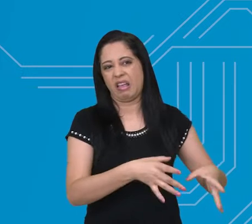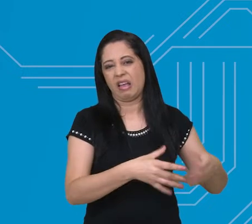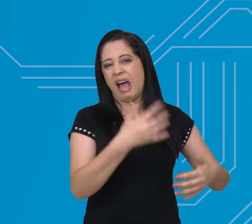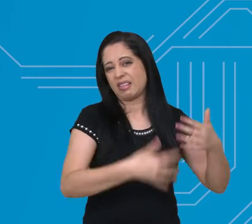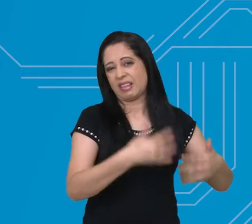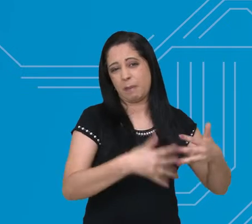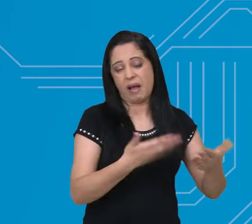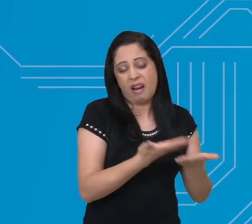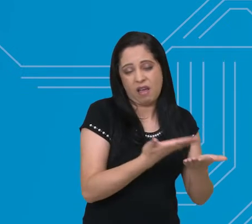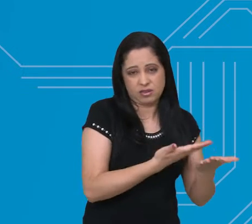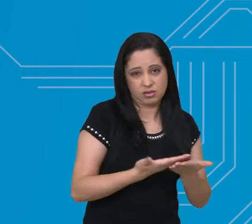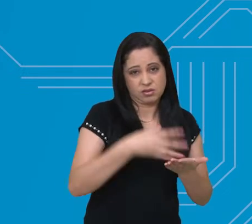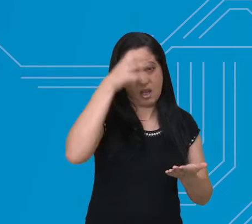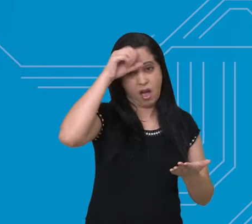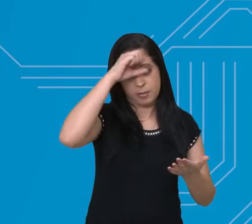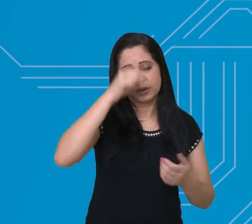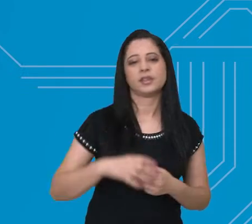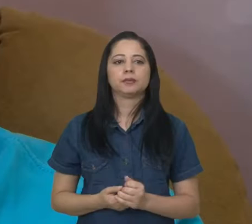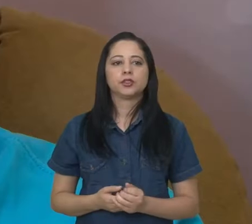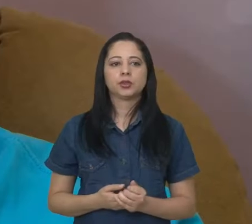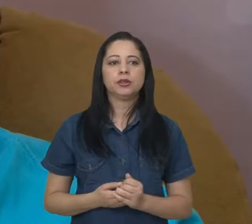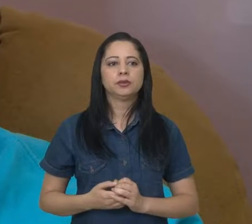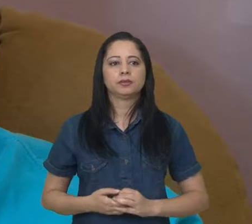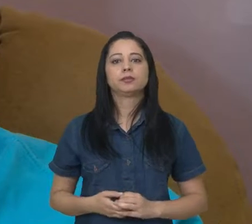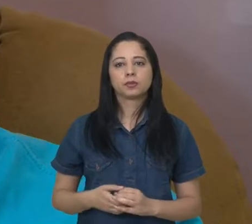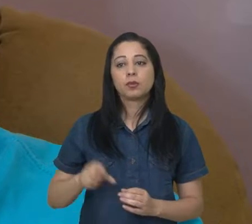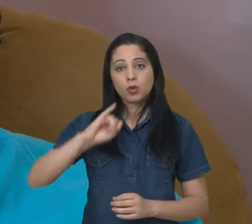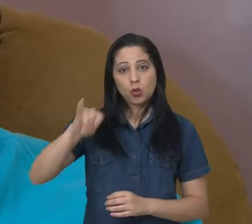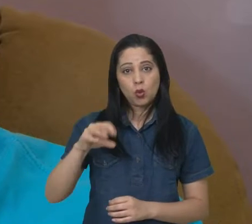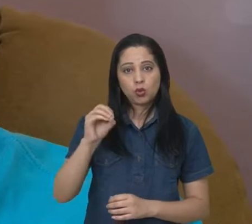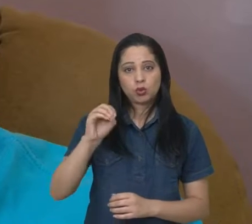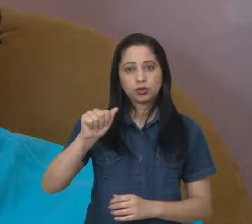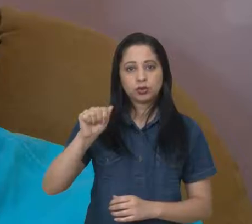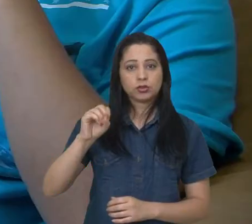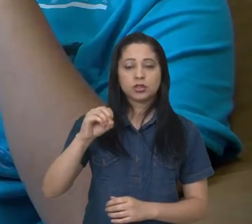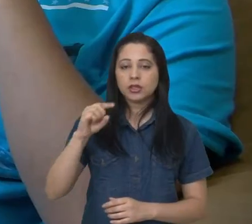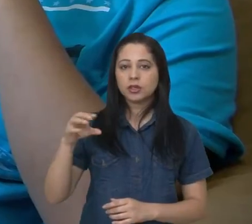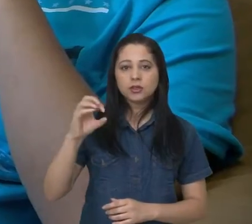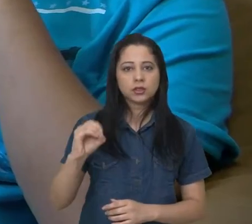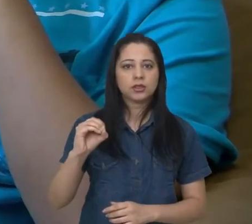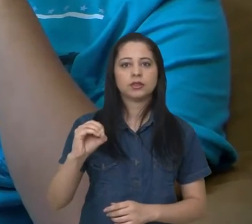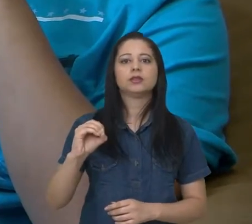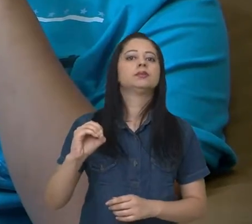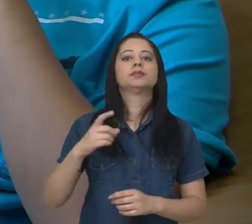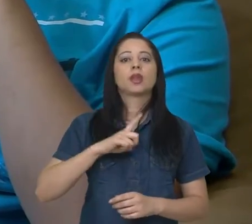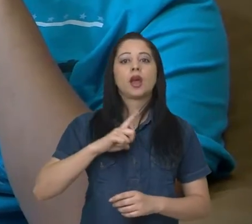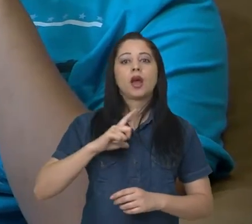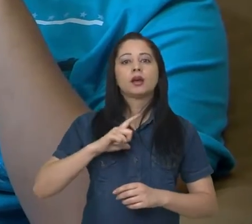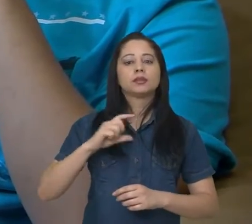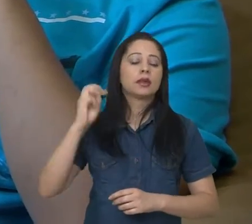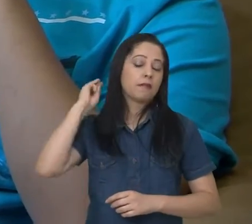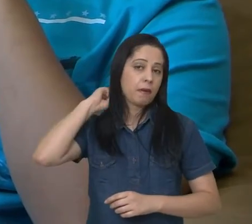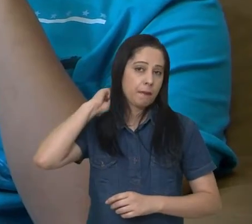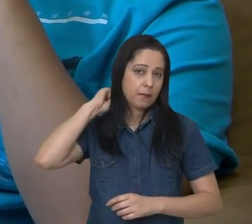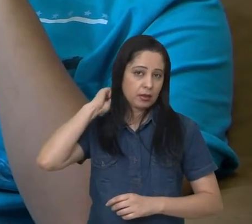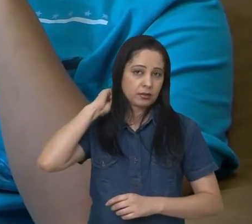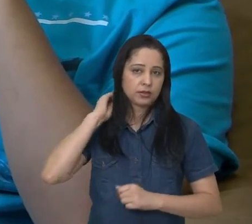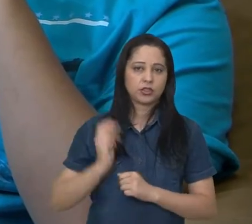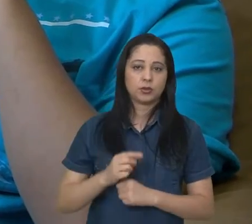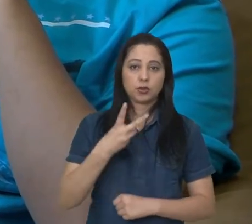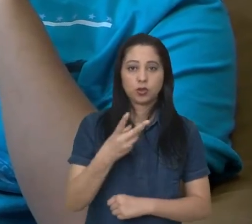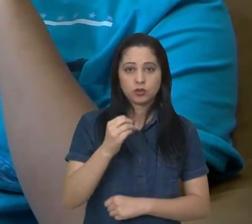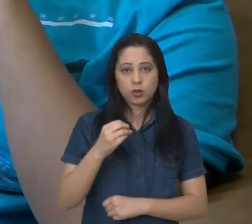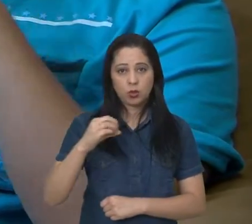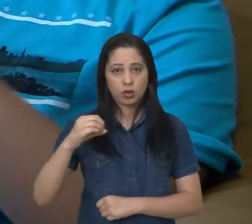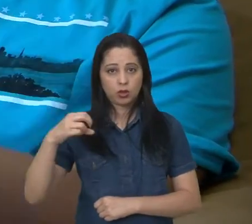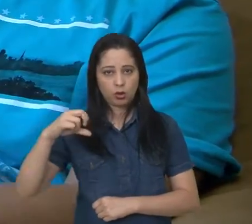evitar, assim, a defasagem no aprendizado. O João tem 17 anos. Ainda pequeno, perdeu a audição devido à sequela